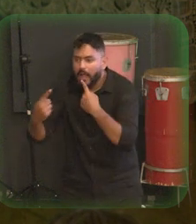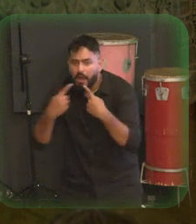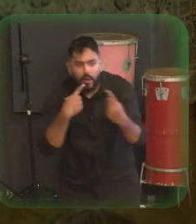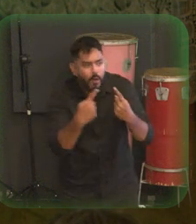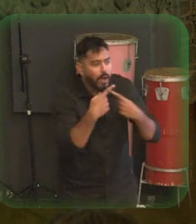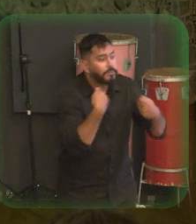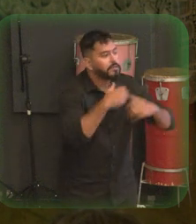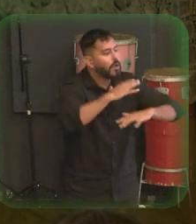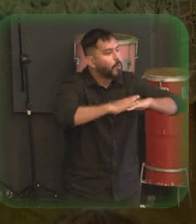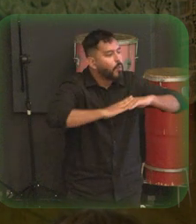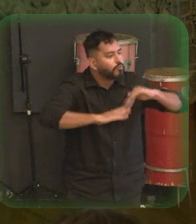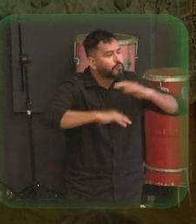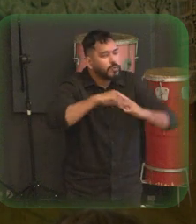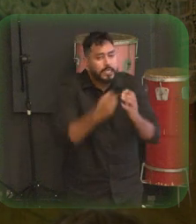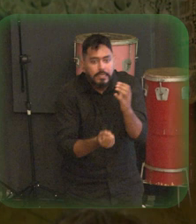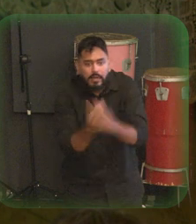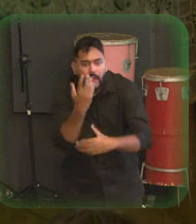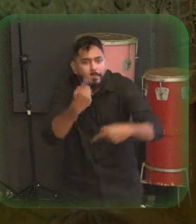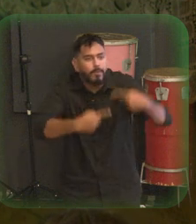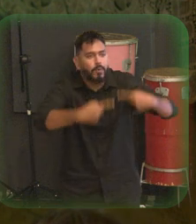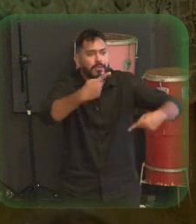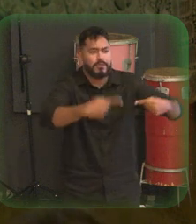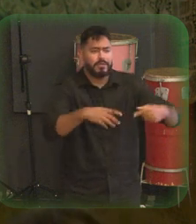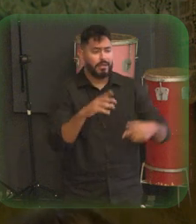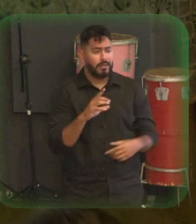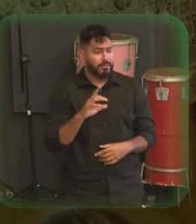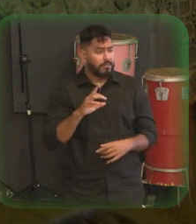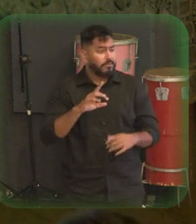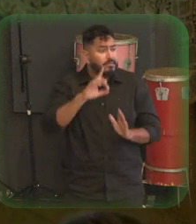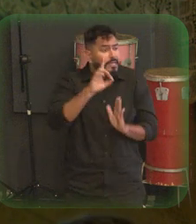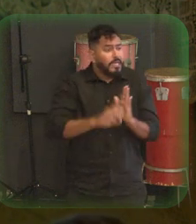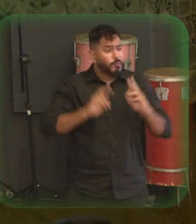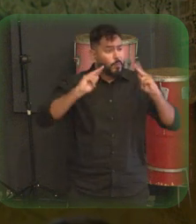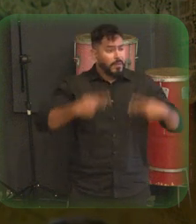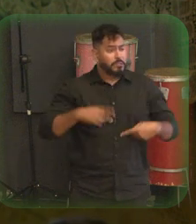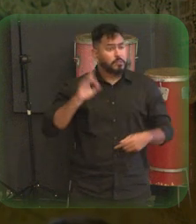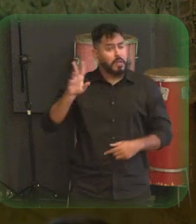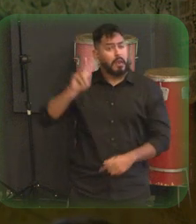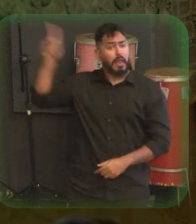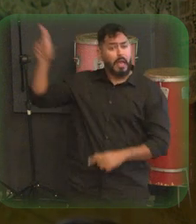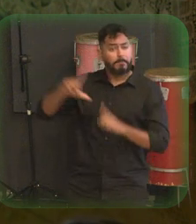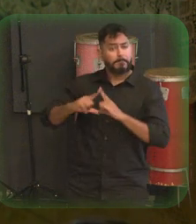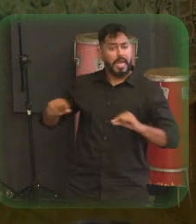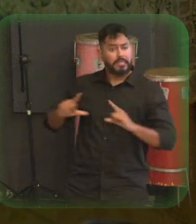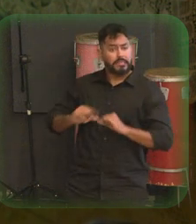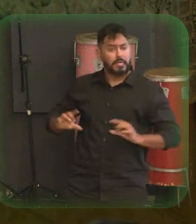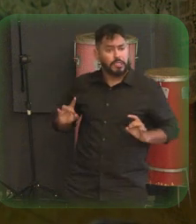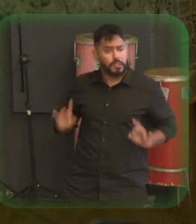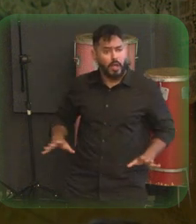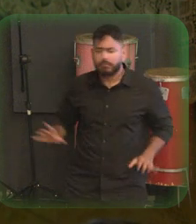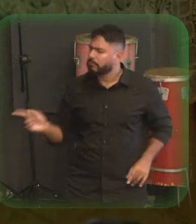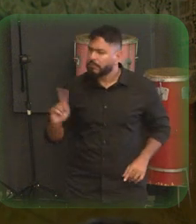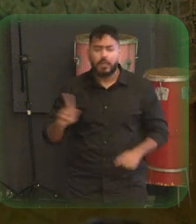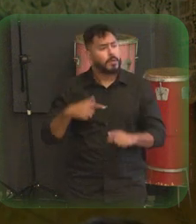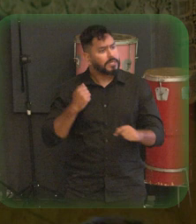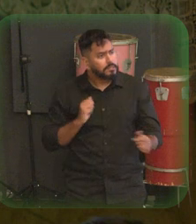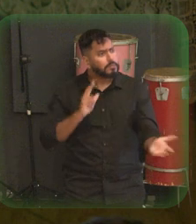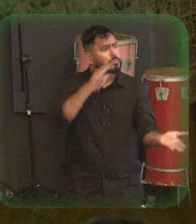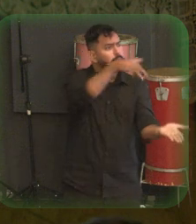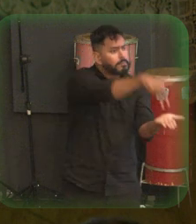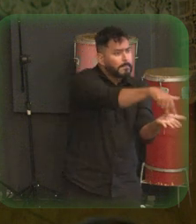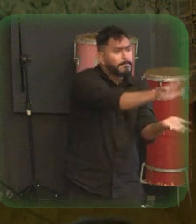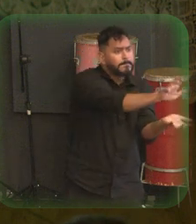construir políticas. Não se faz política de direitos humanos só de Brasília. Isso é impossível. Eu preciso estar aqui em Pernambuco,